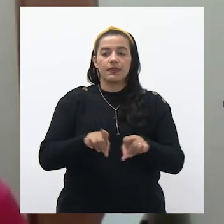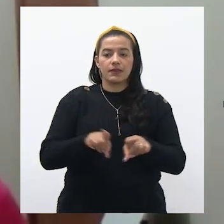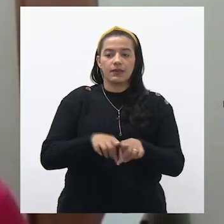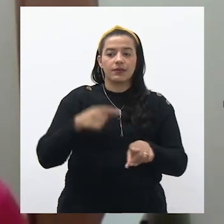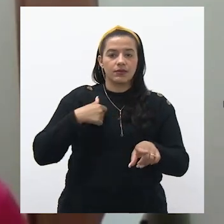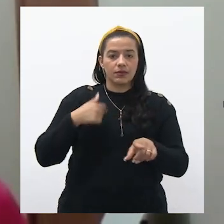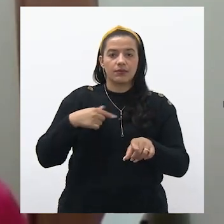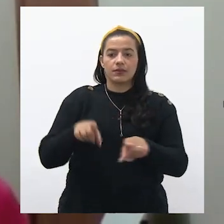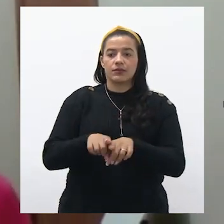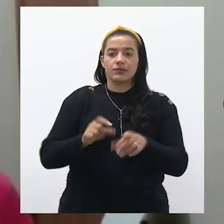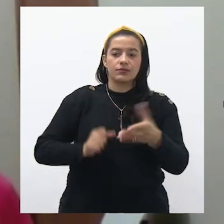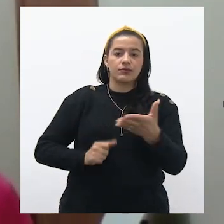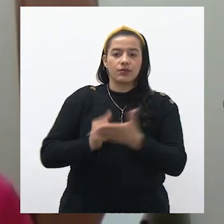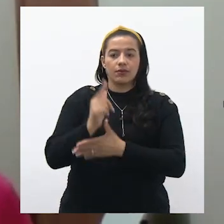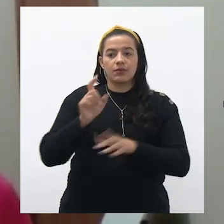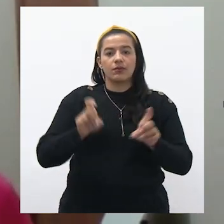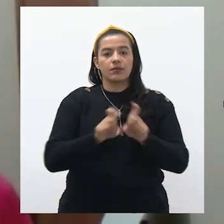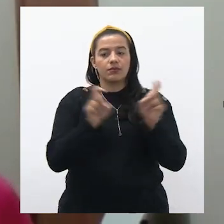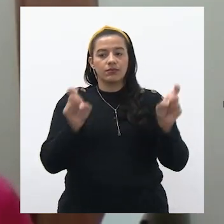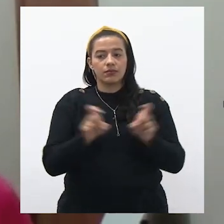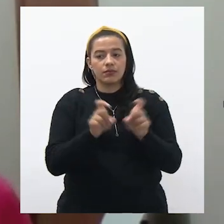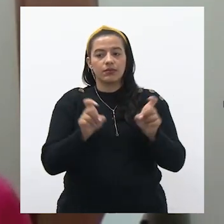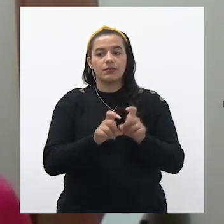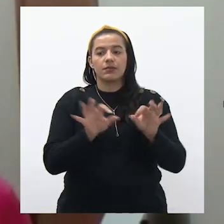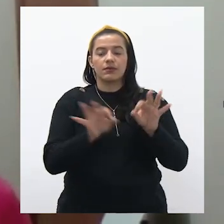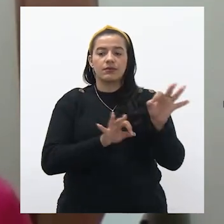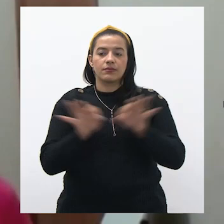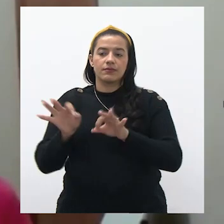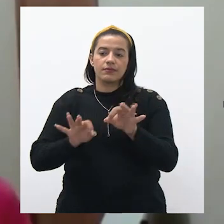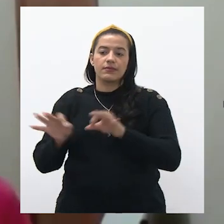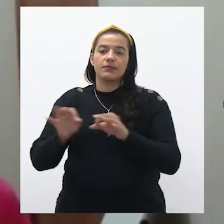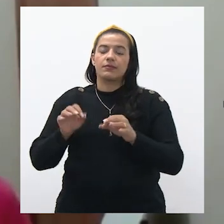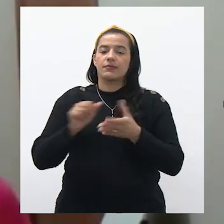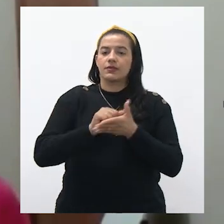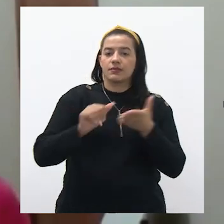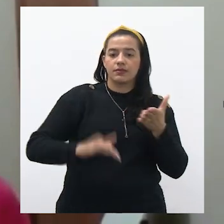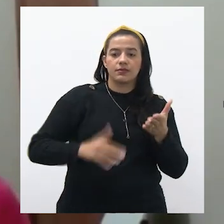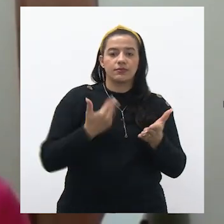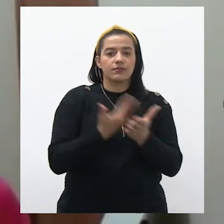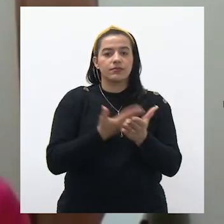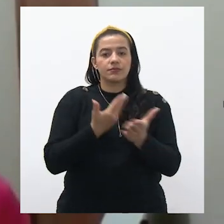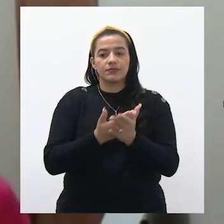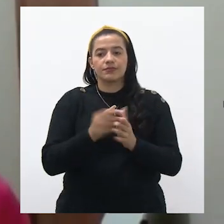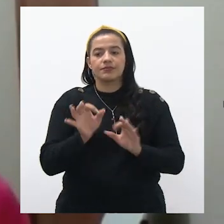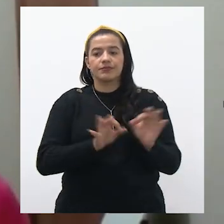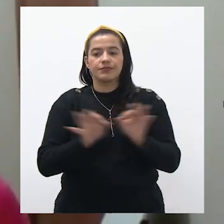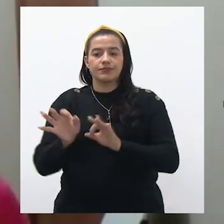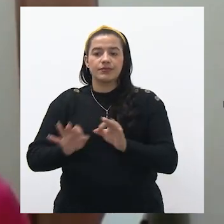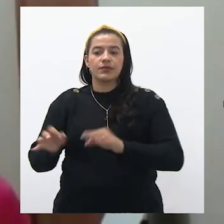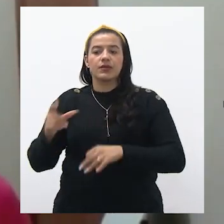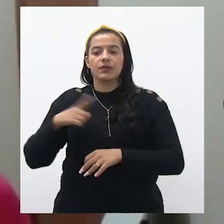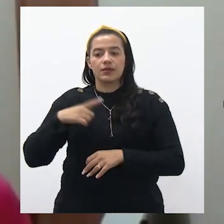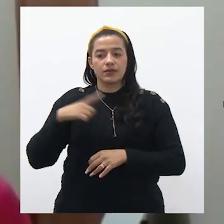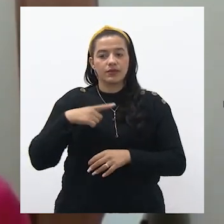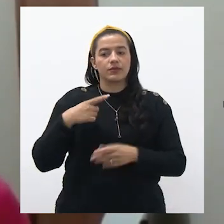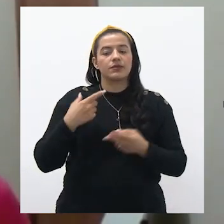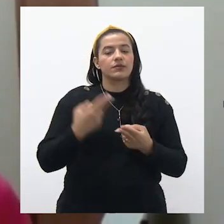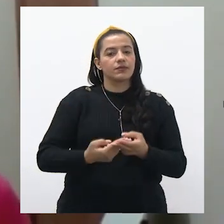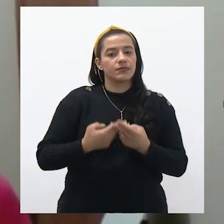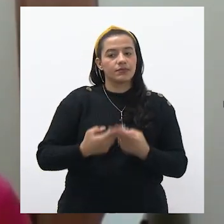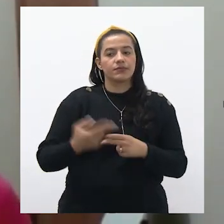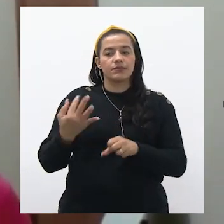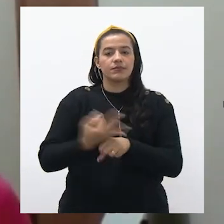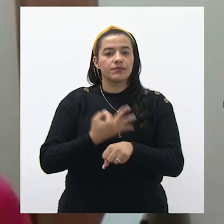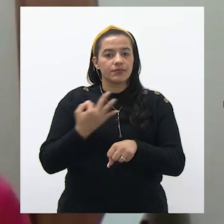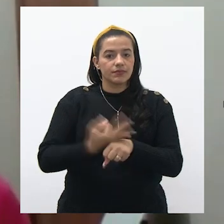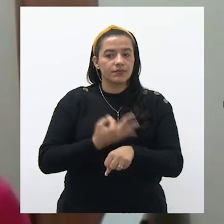comprar um computador, então, para poder fazer as transmissões de casa ano passado. Então, eu tive que ter muita tolerância aqui